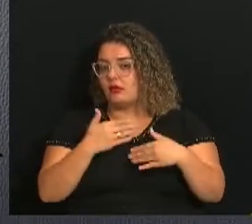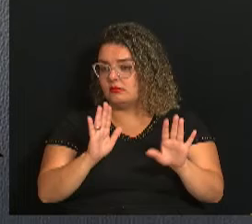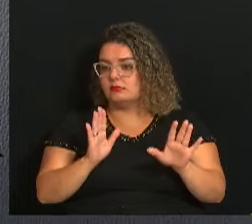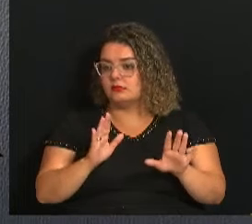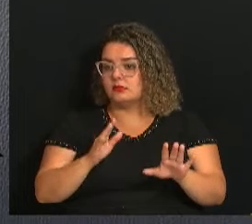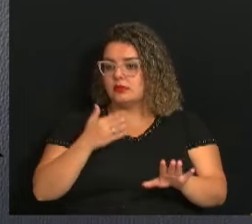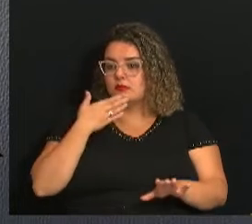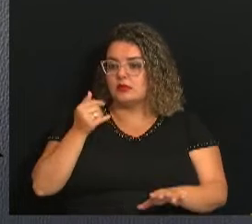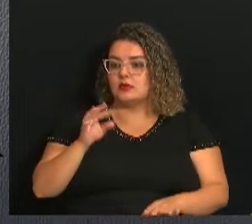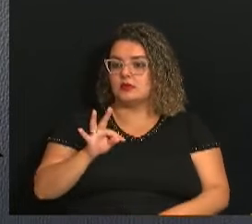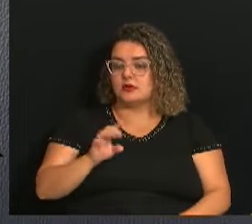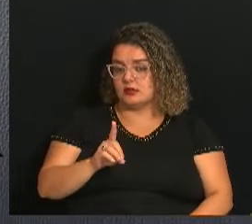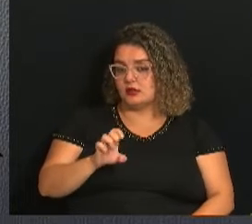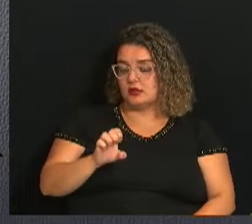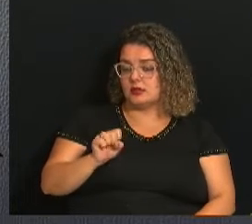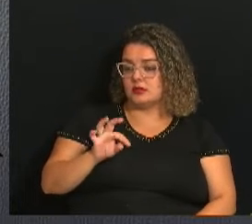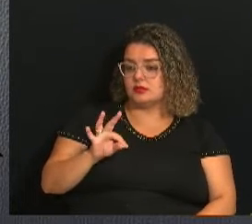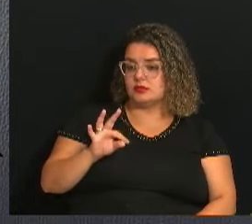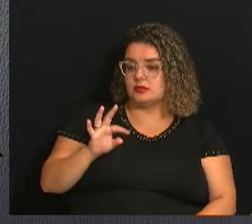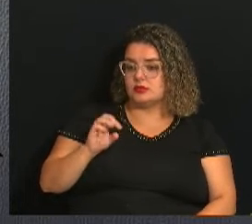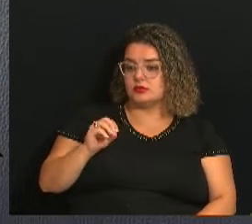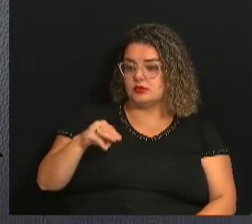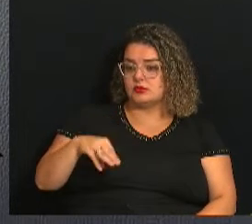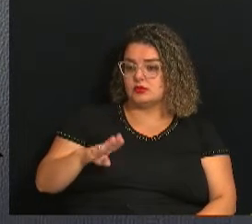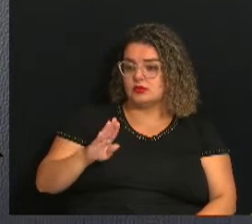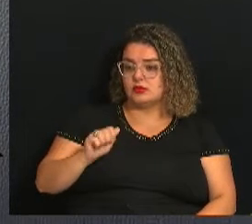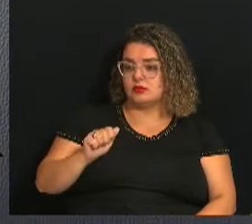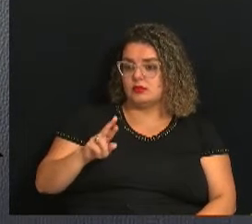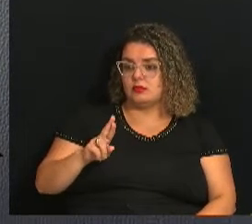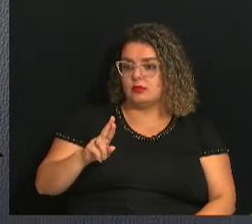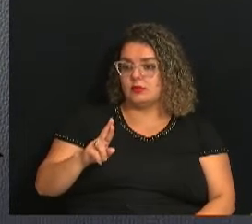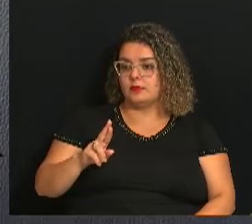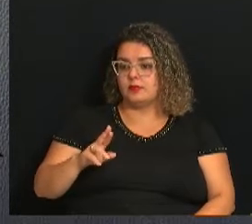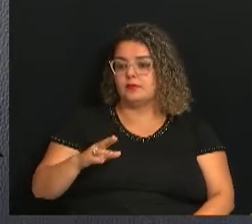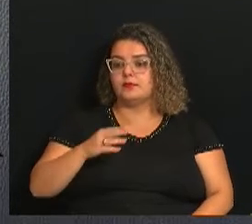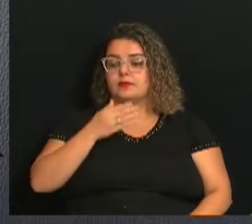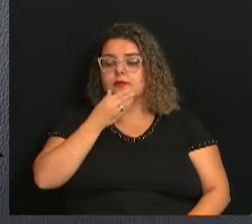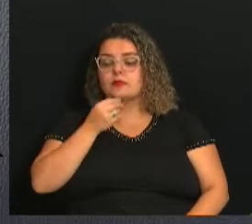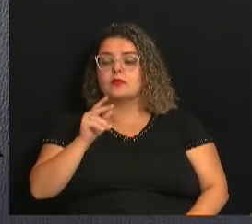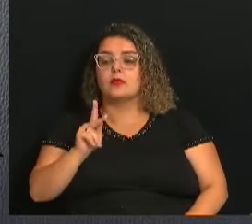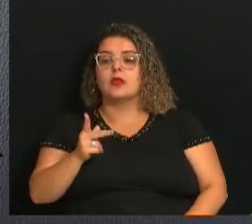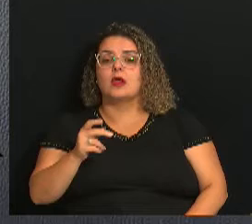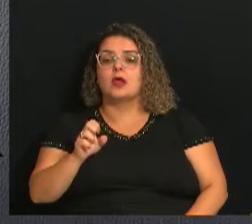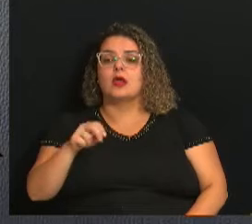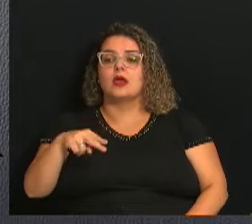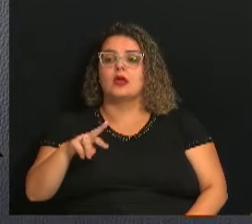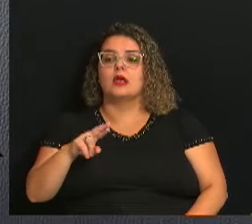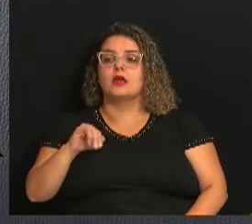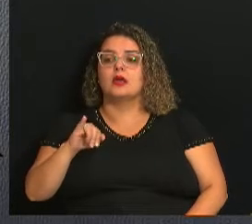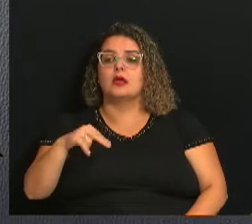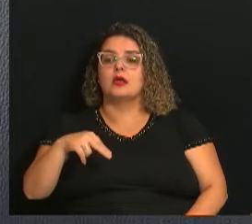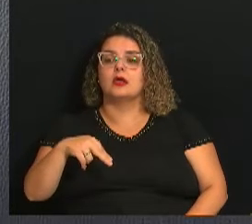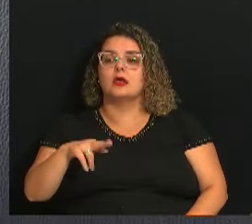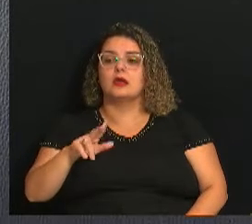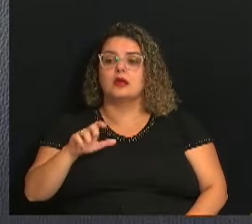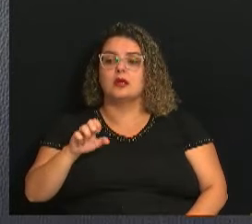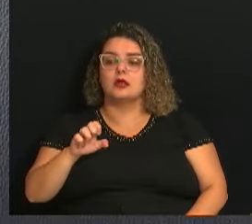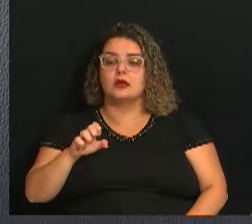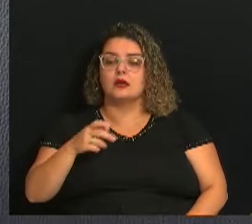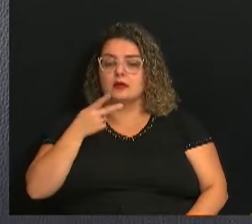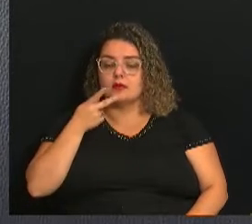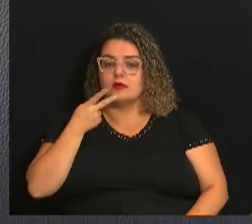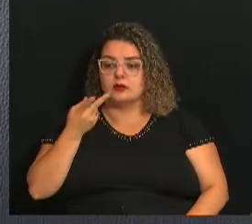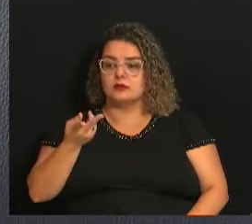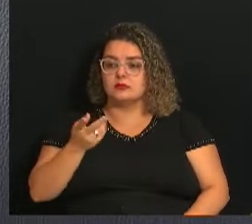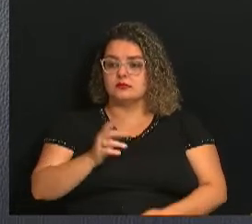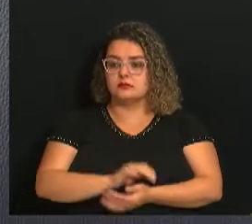mesmo. É isso, Sônia. Deixa eu ver. Henrique, você quer fazer fala? Você quer fazer algum